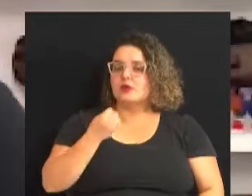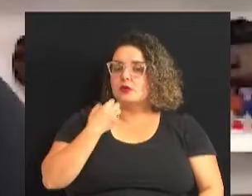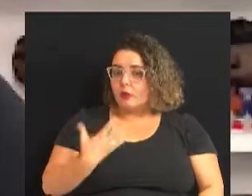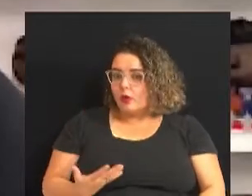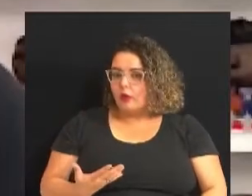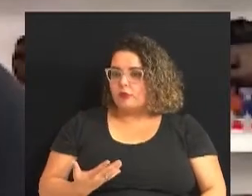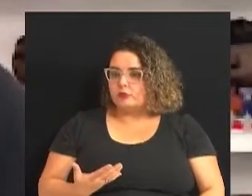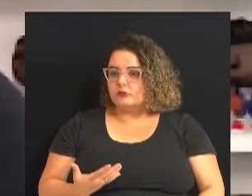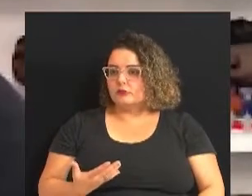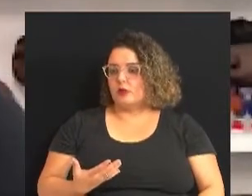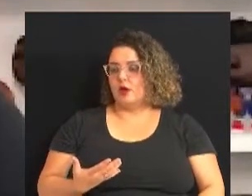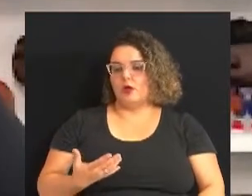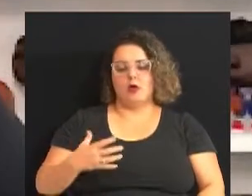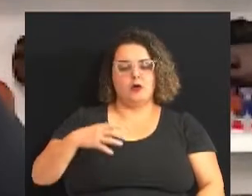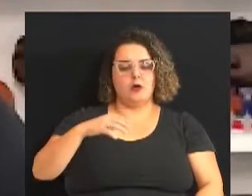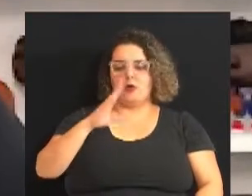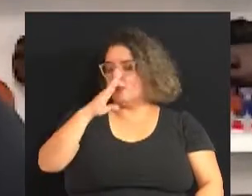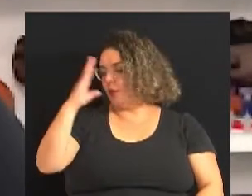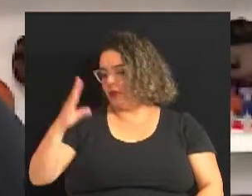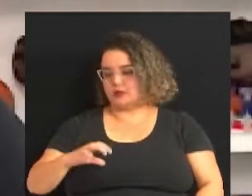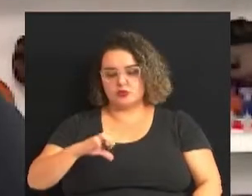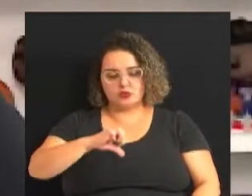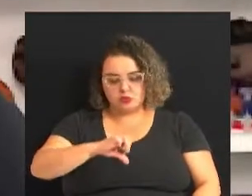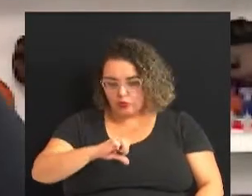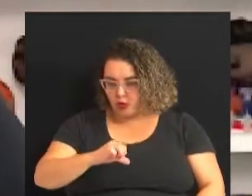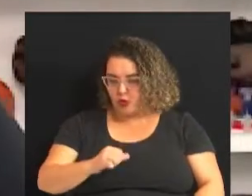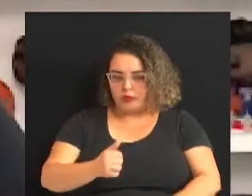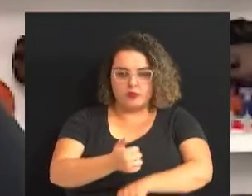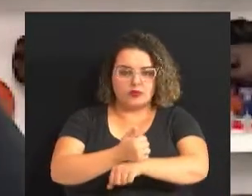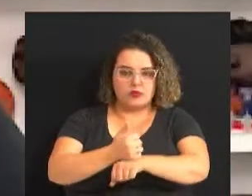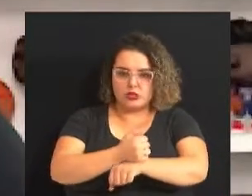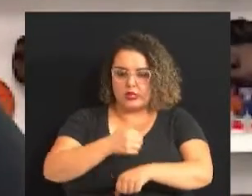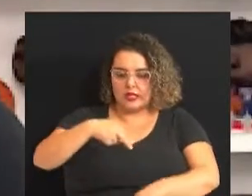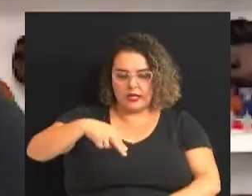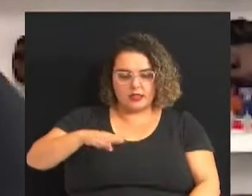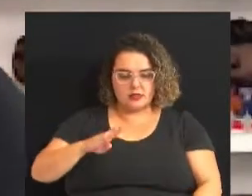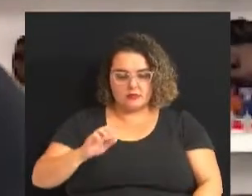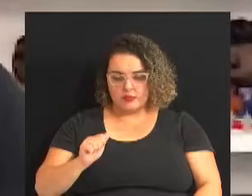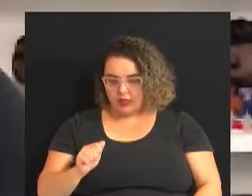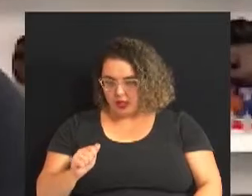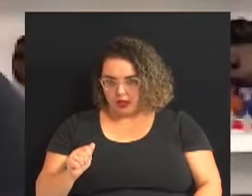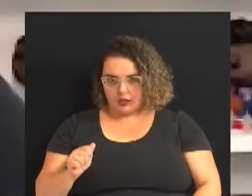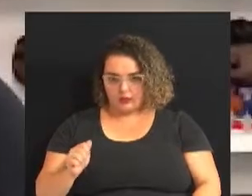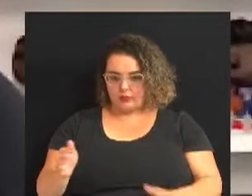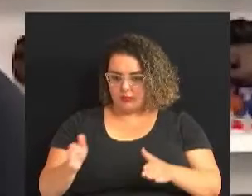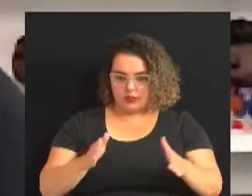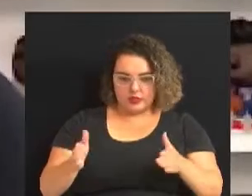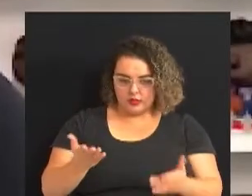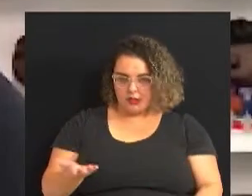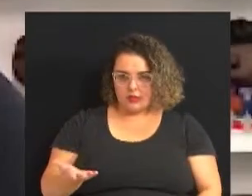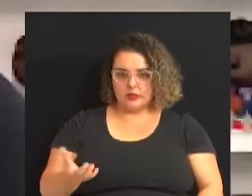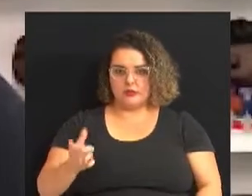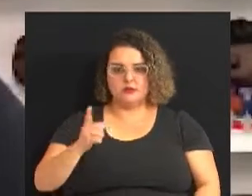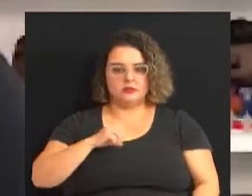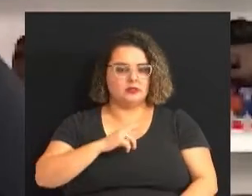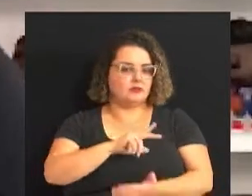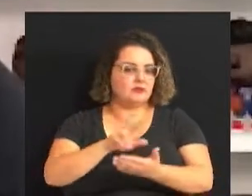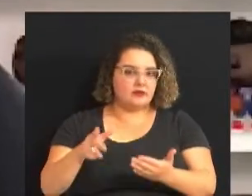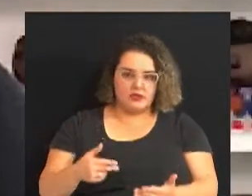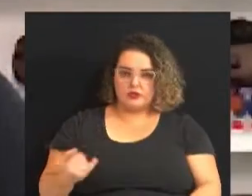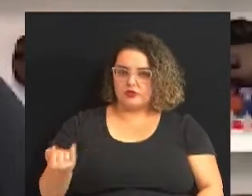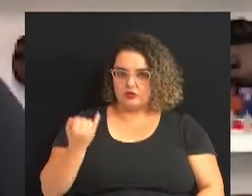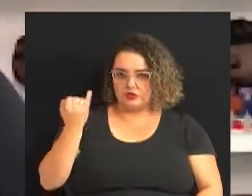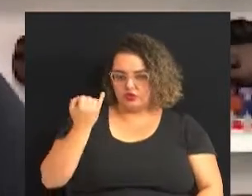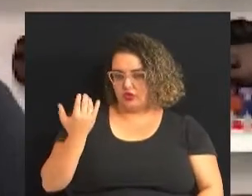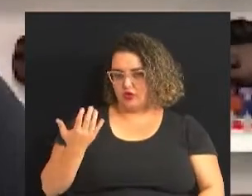chegou a ter 9 jogadores na NBA em determinada temporada. A gente tem vários casos importantes. O Varejão,